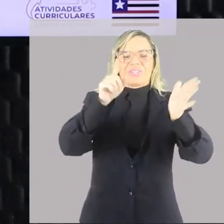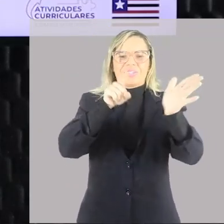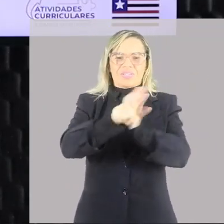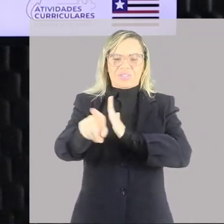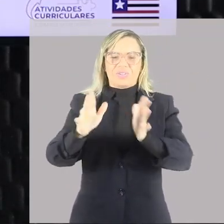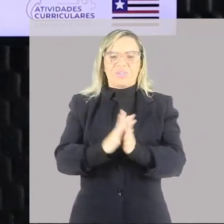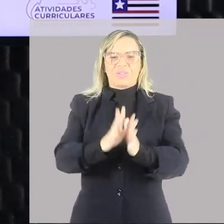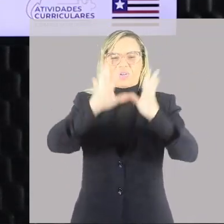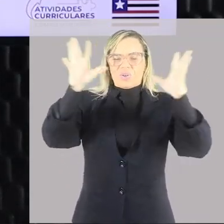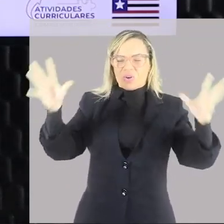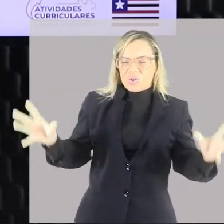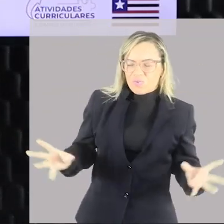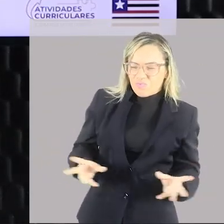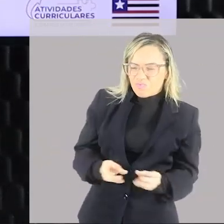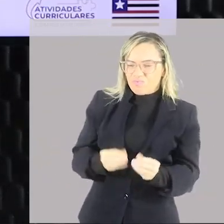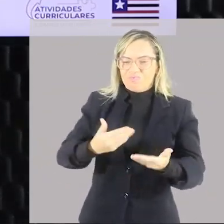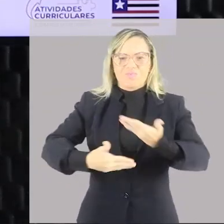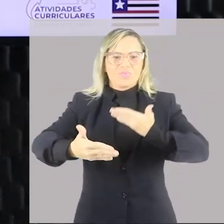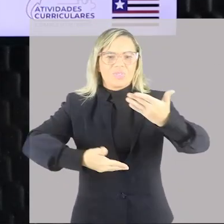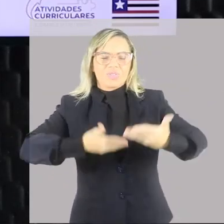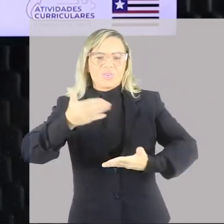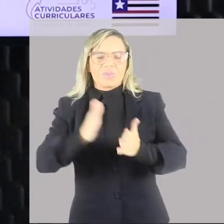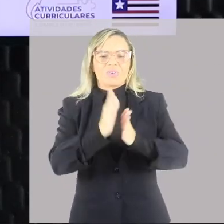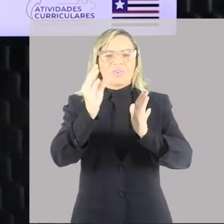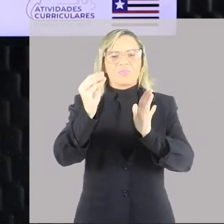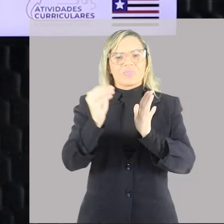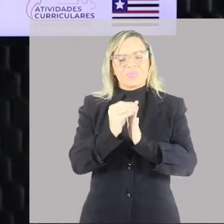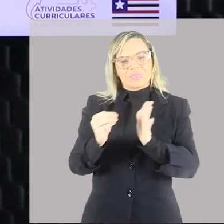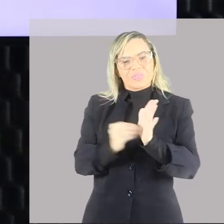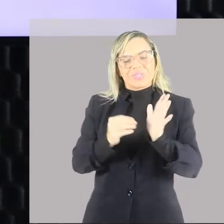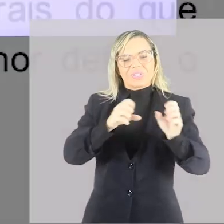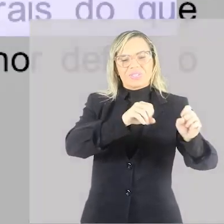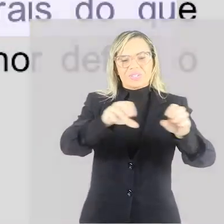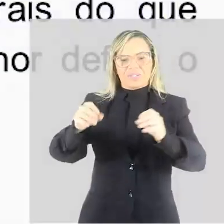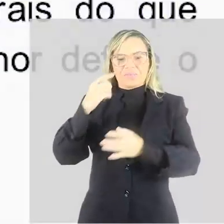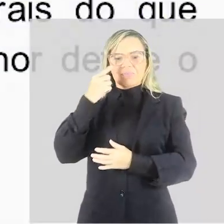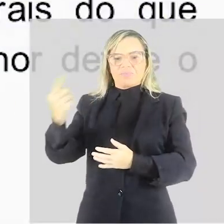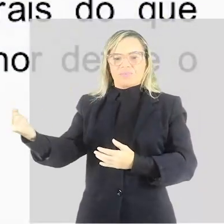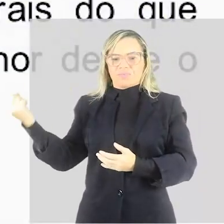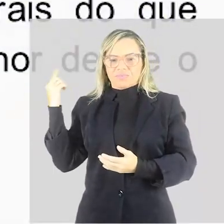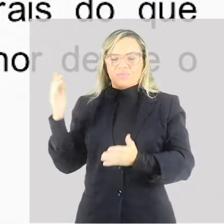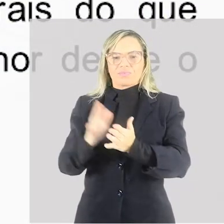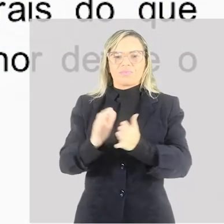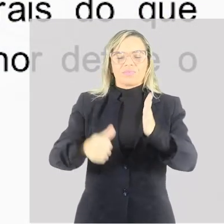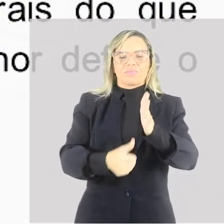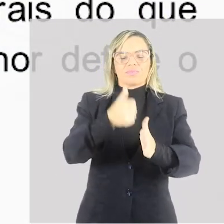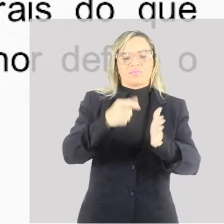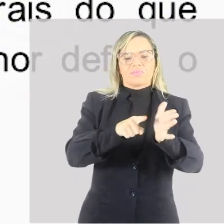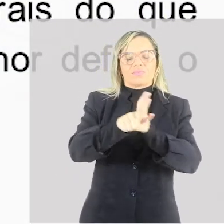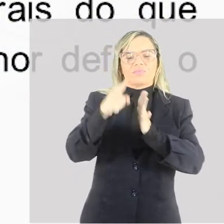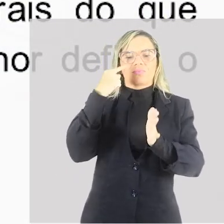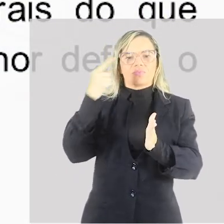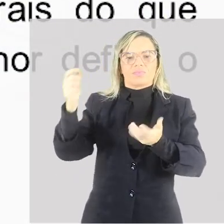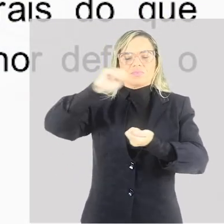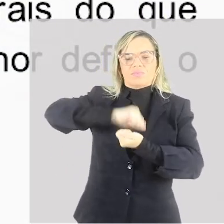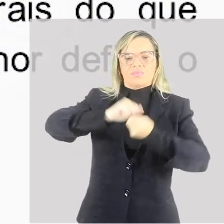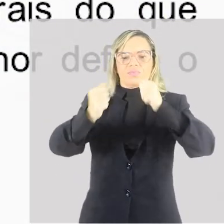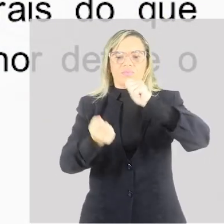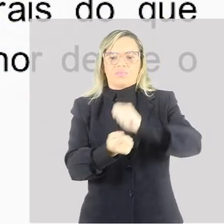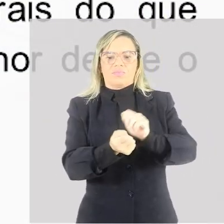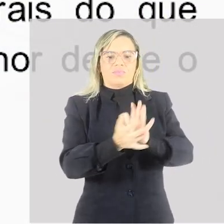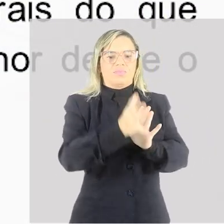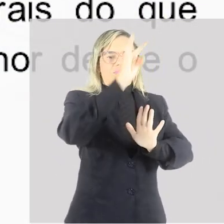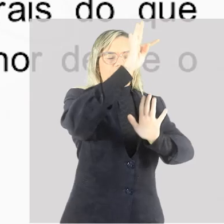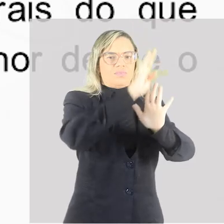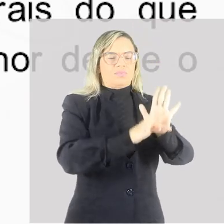suscitar estas reflexões e levar este conteúdo até vocês. Nesta questão aqui, nós adaptamos um texto.